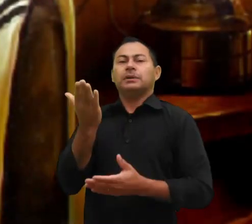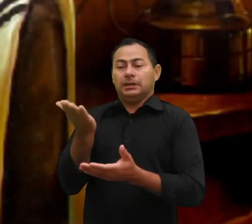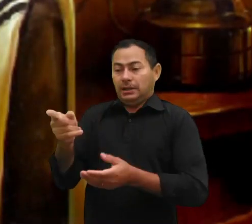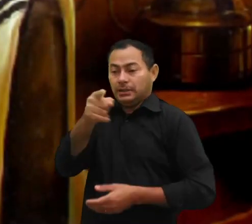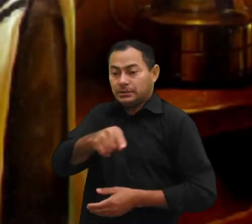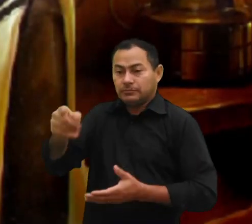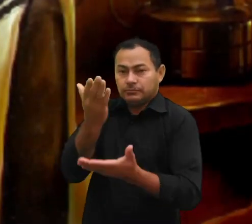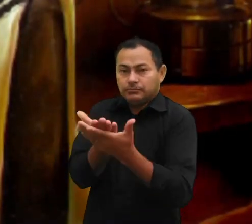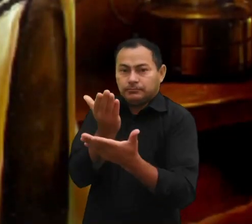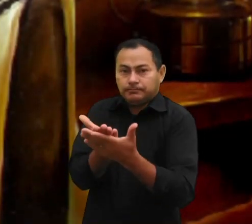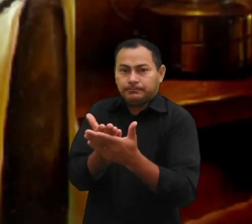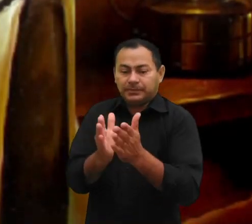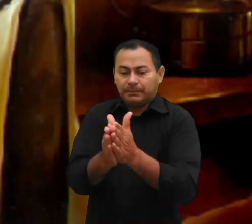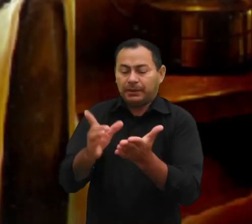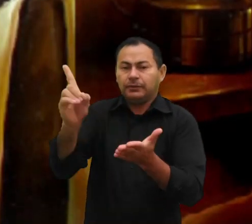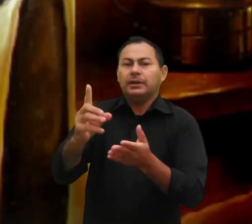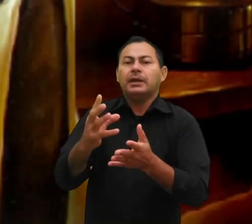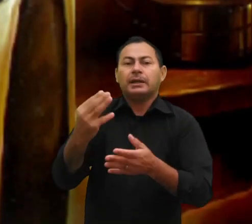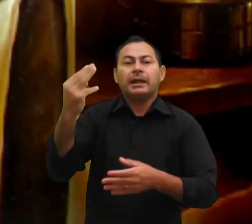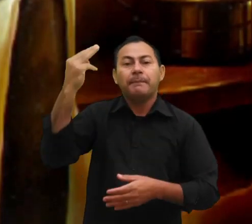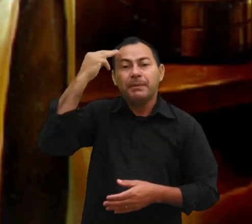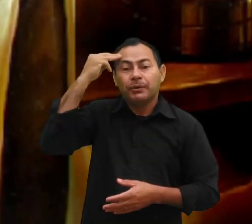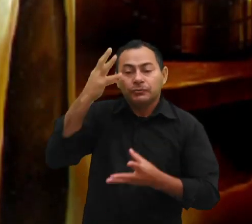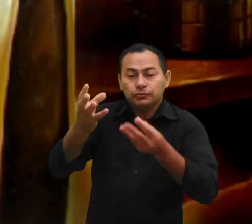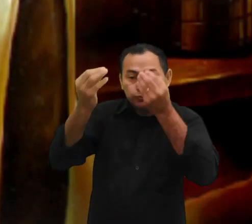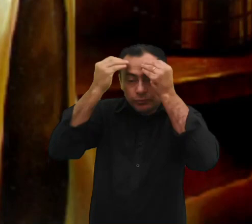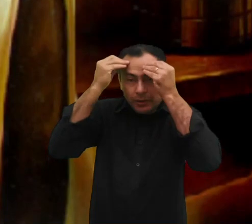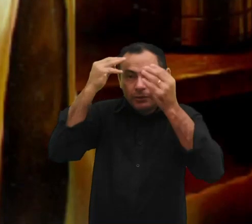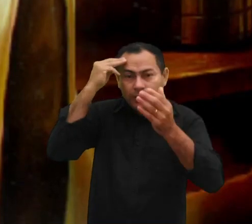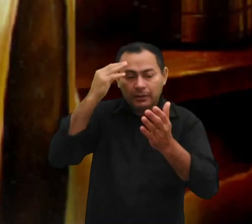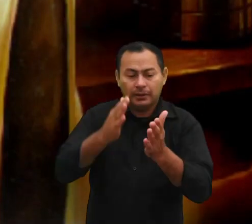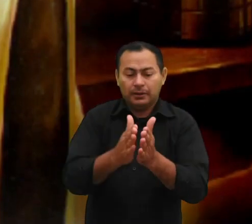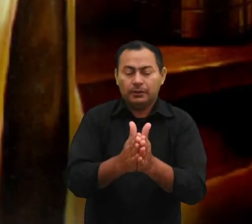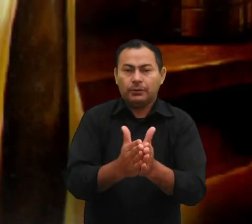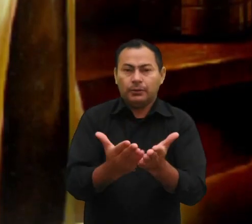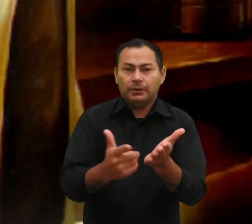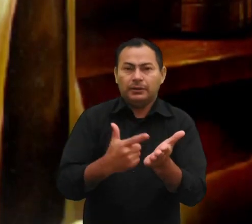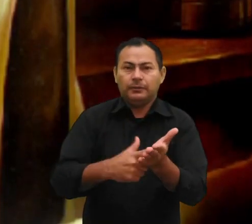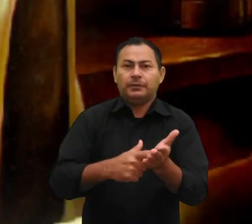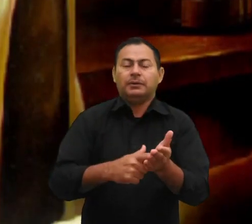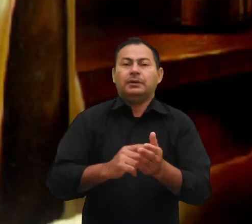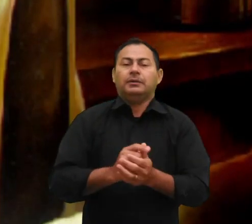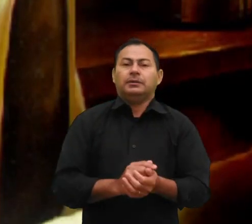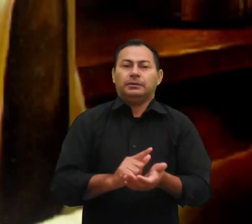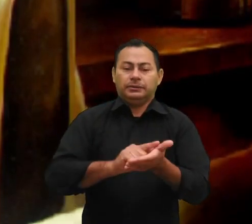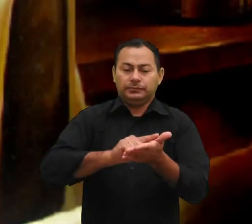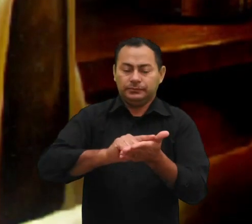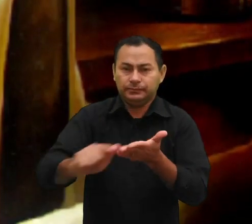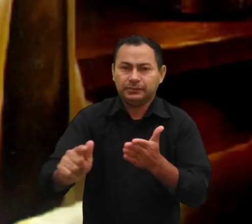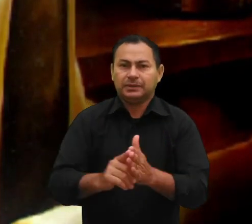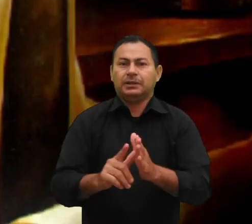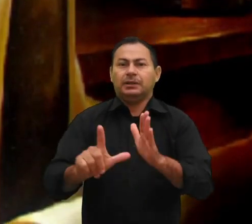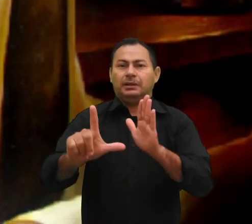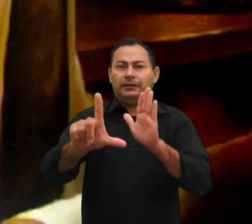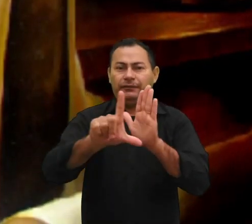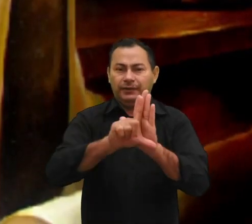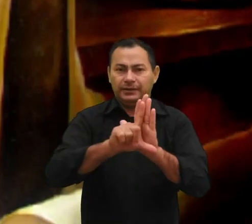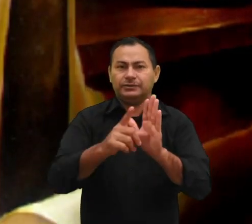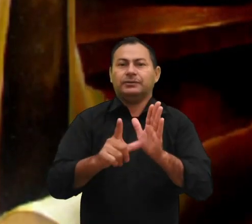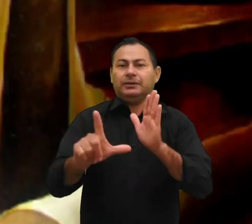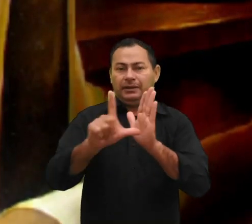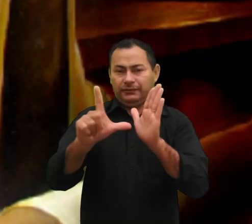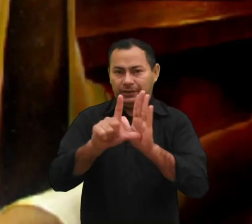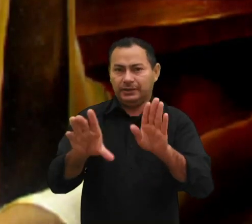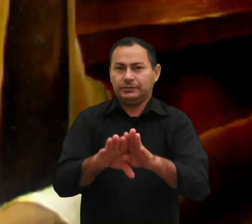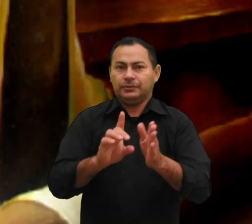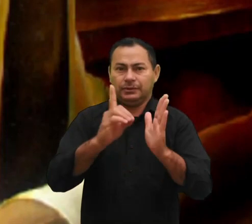fariseus estudavam as Escrituras e inclusive memorizavam os livros de Gênesis, Êxodo, Levítico, Números e Deuteronômio.